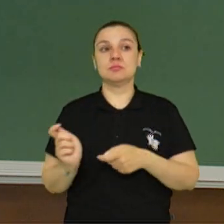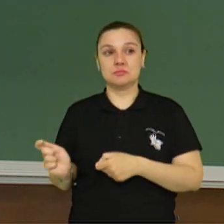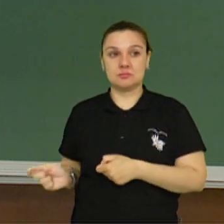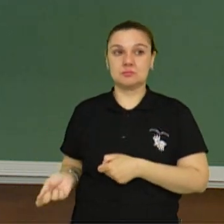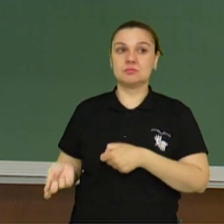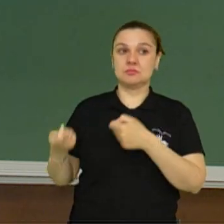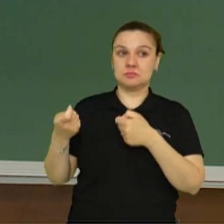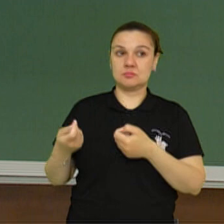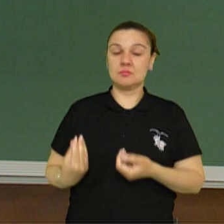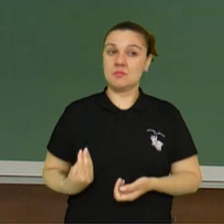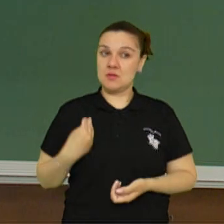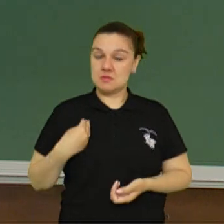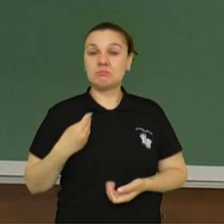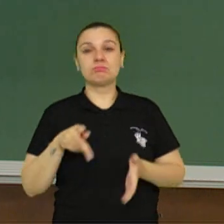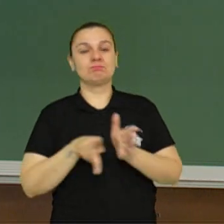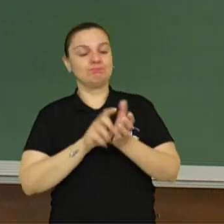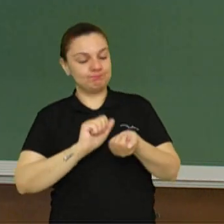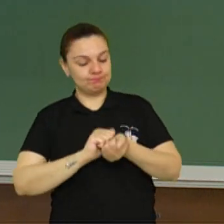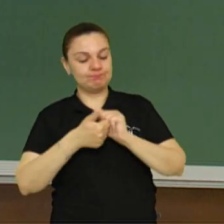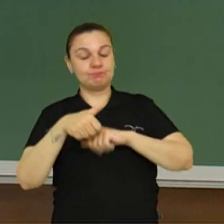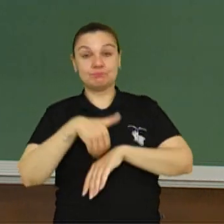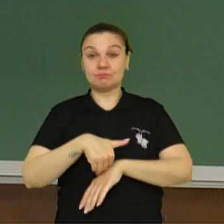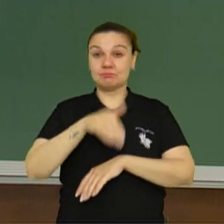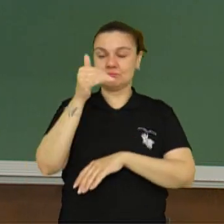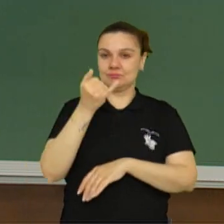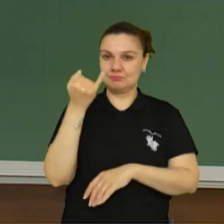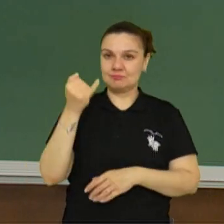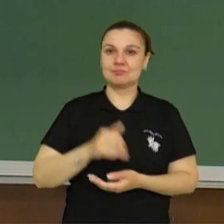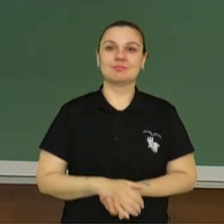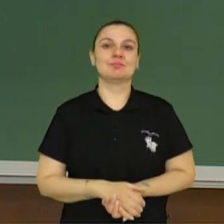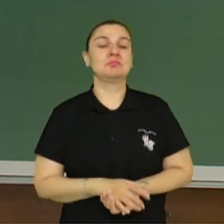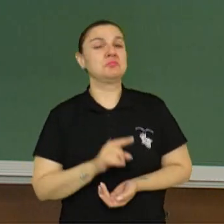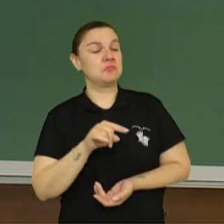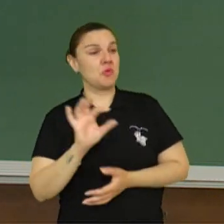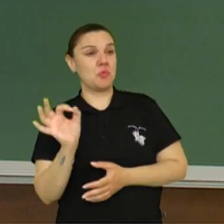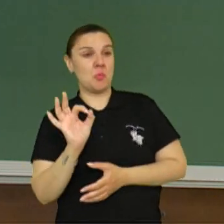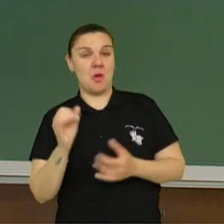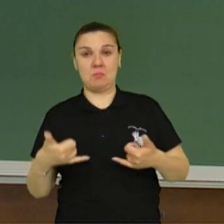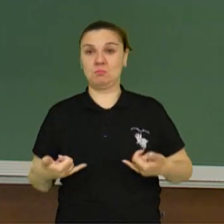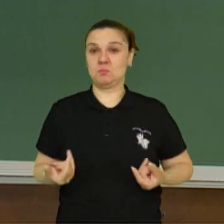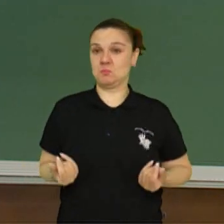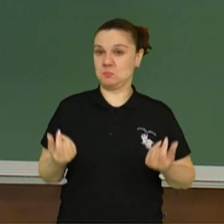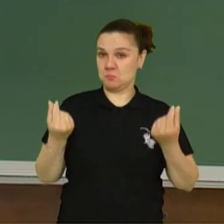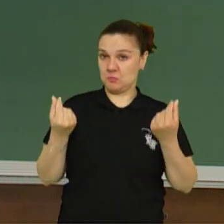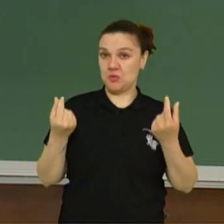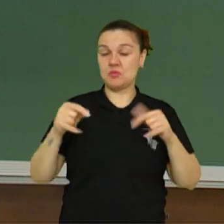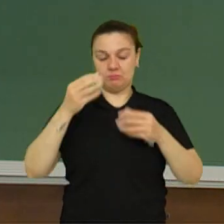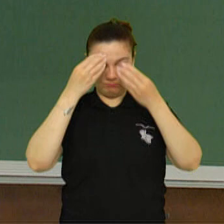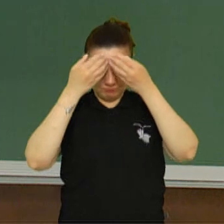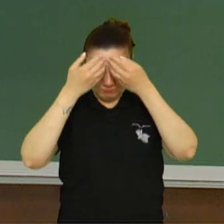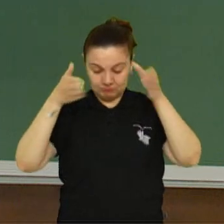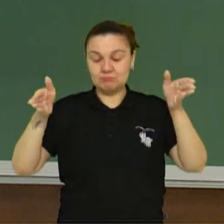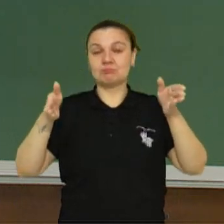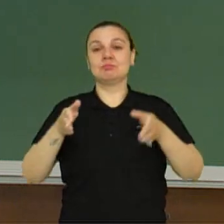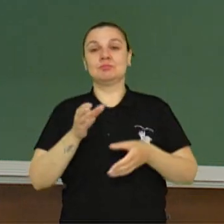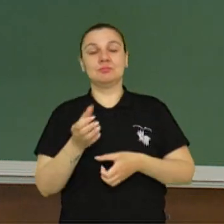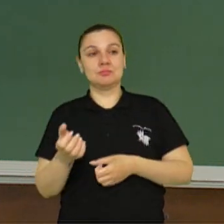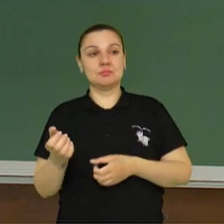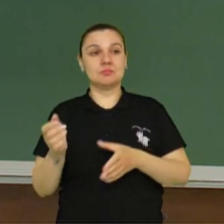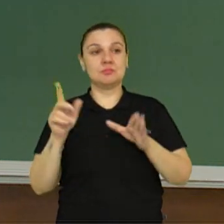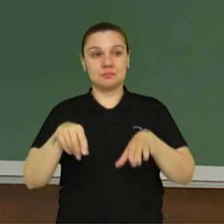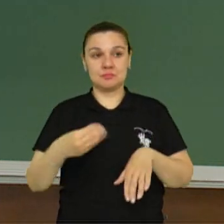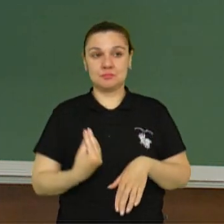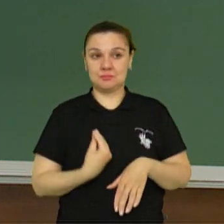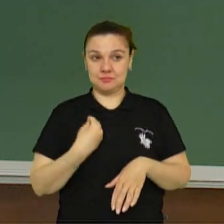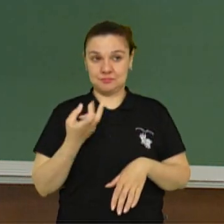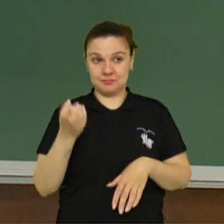gente consegue ter a vivência do esporte, que é o mais importante, tá? Então, não é um esporte elitizado, a gente tem que tirar isso da nossa cabeça e colocar ele dentro da